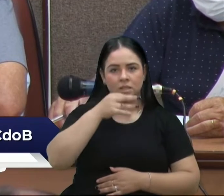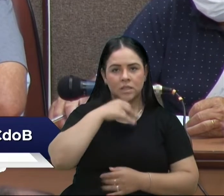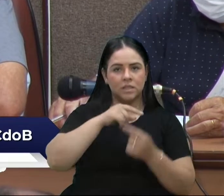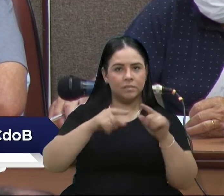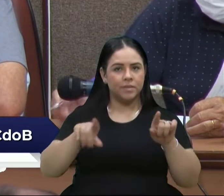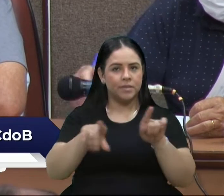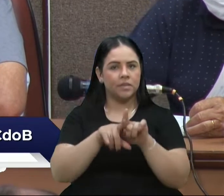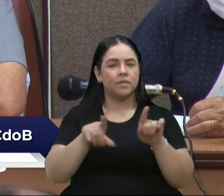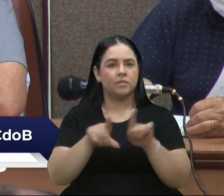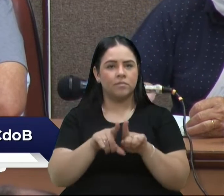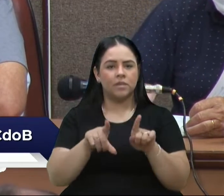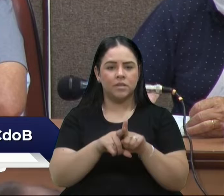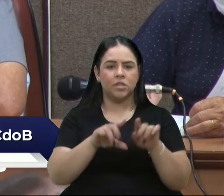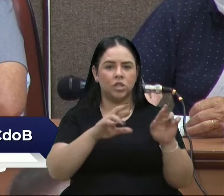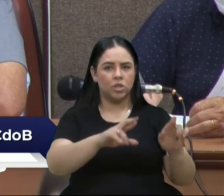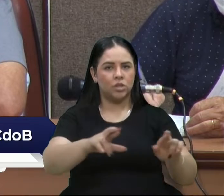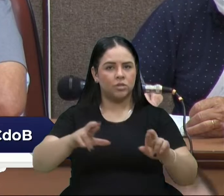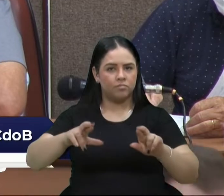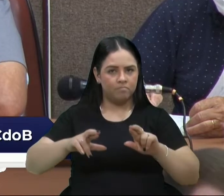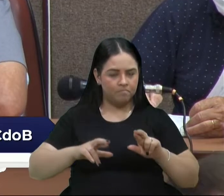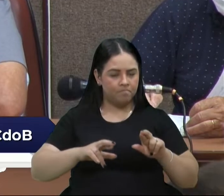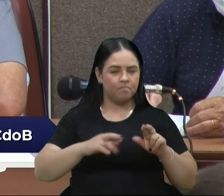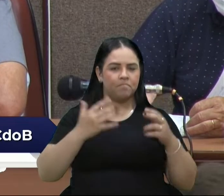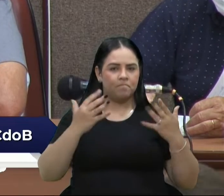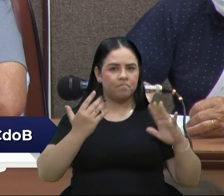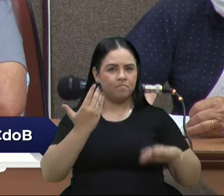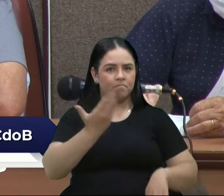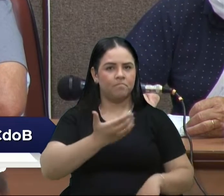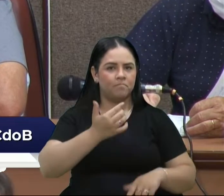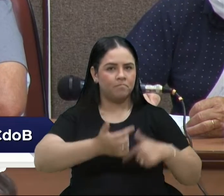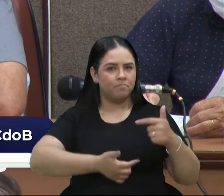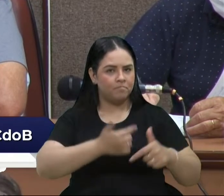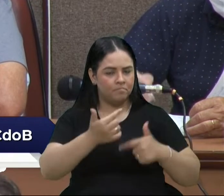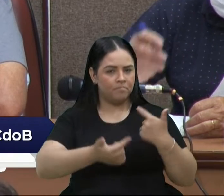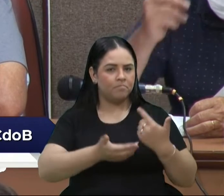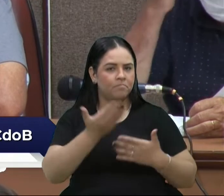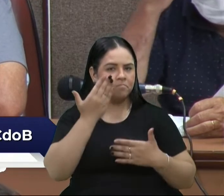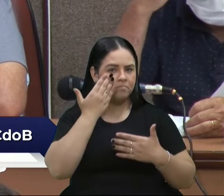também na região. Então, Alexandre, quero te parabenizar pelo teu trabalho. Eu sei que